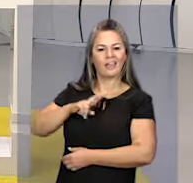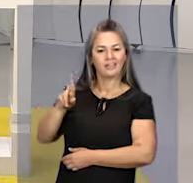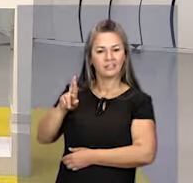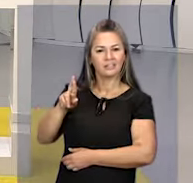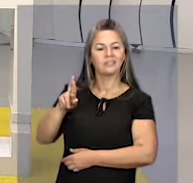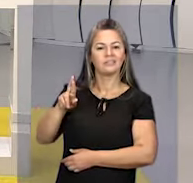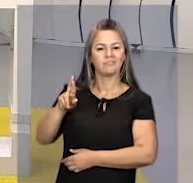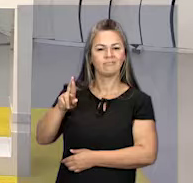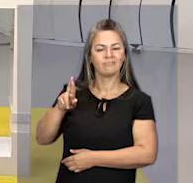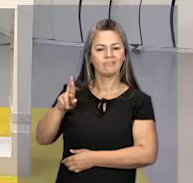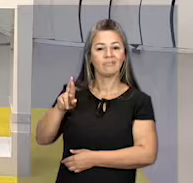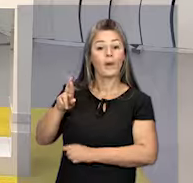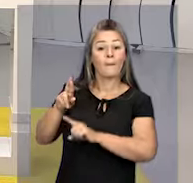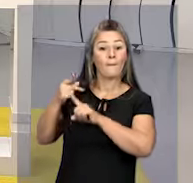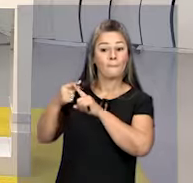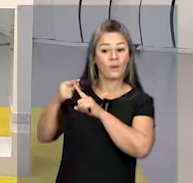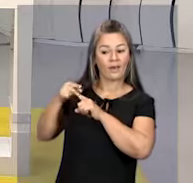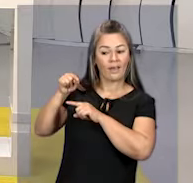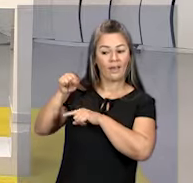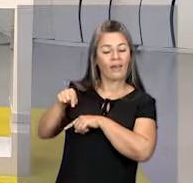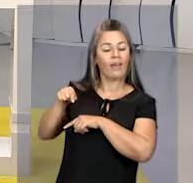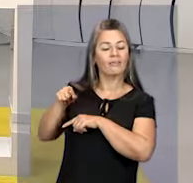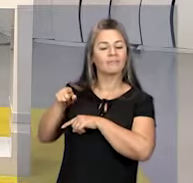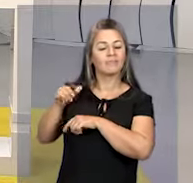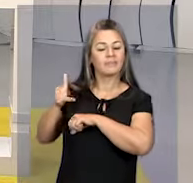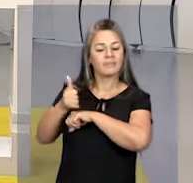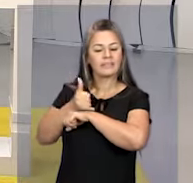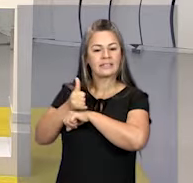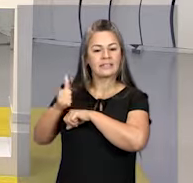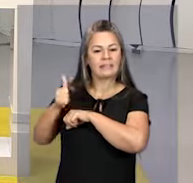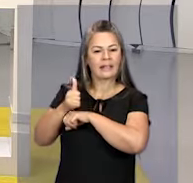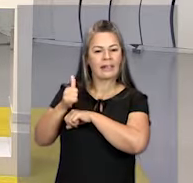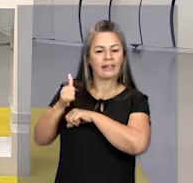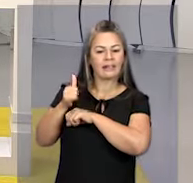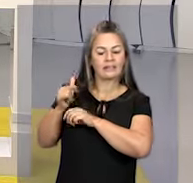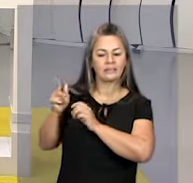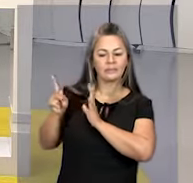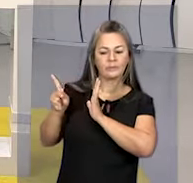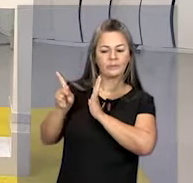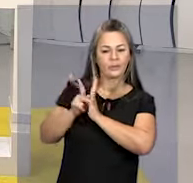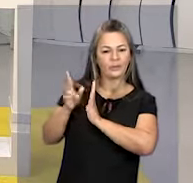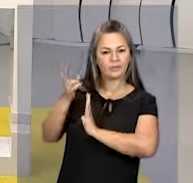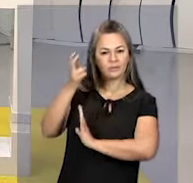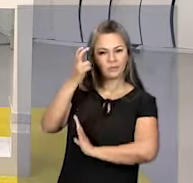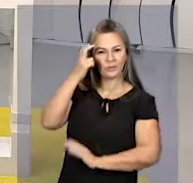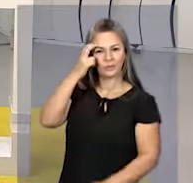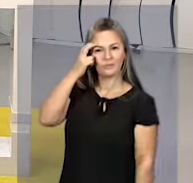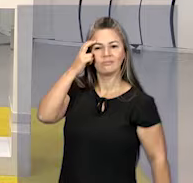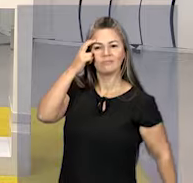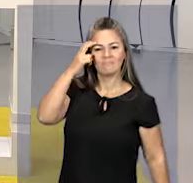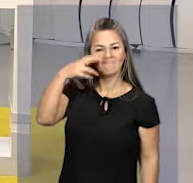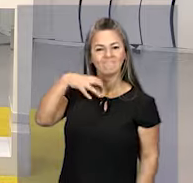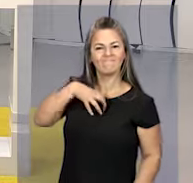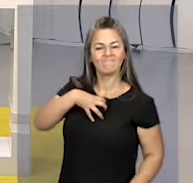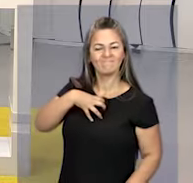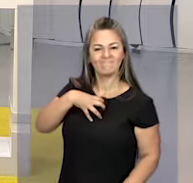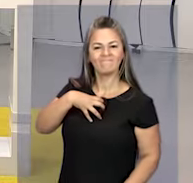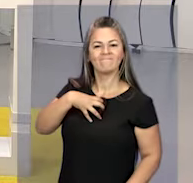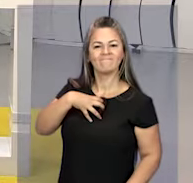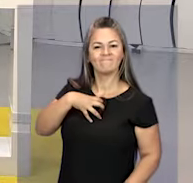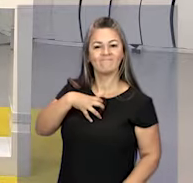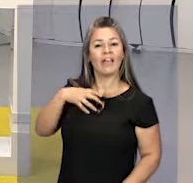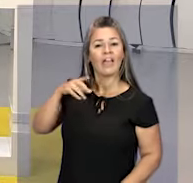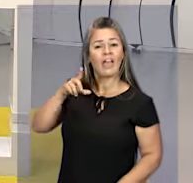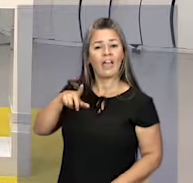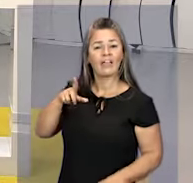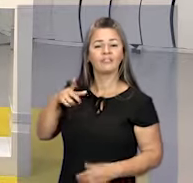parte da cultura. A religião é uma forma de manifestação cultural. Uma das formas mais importantes